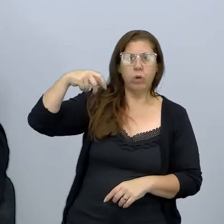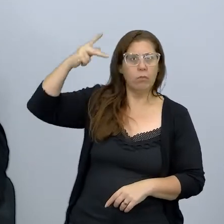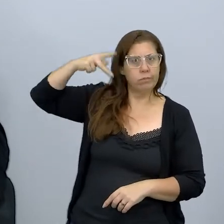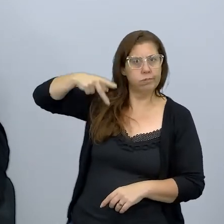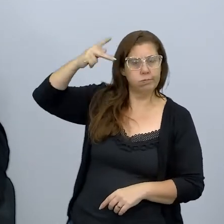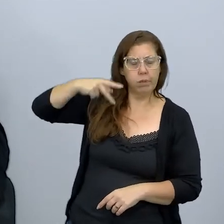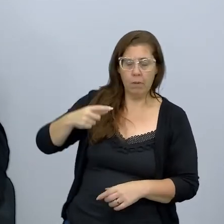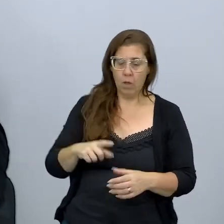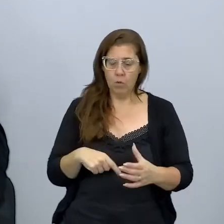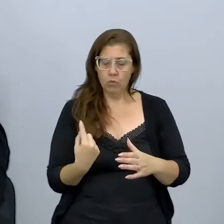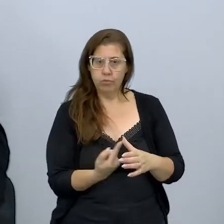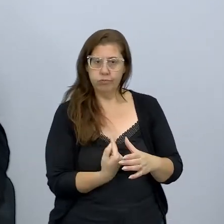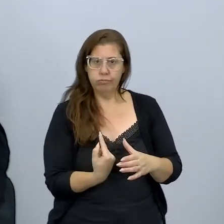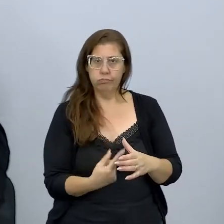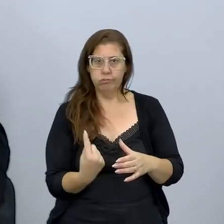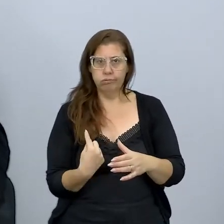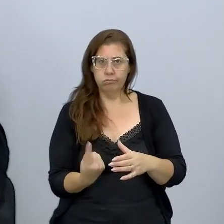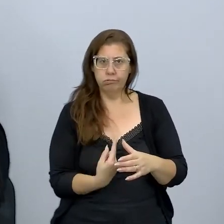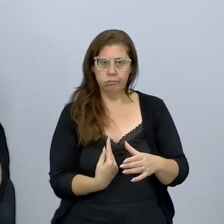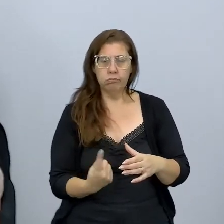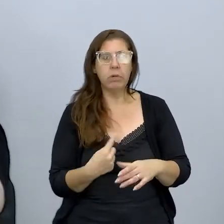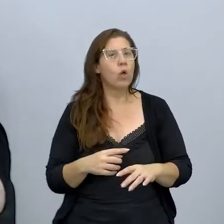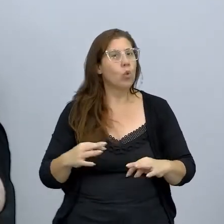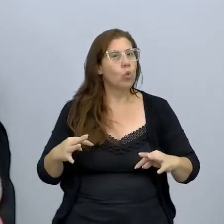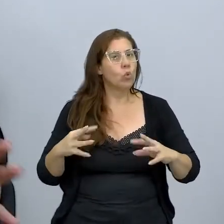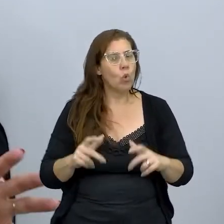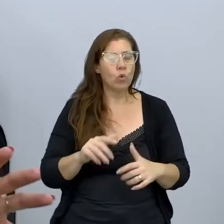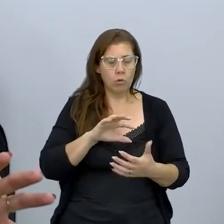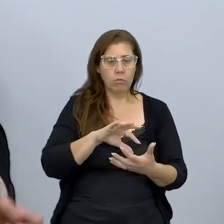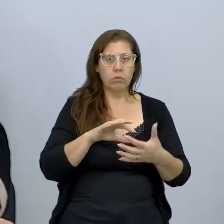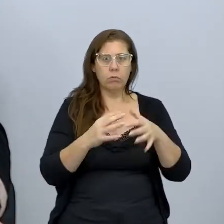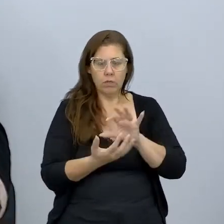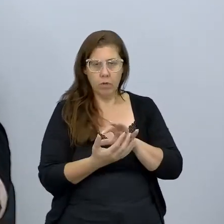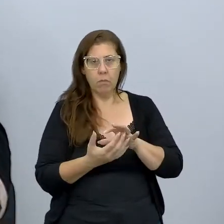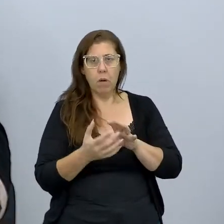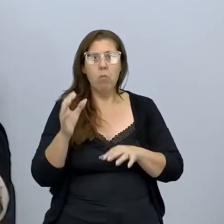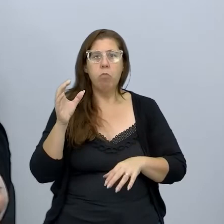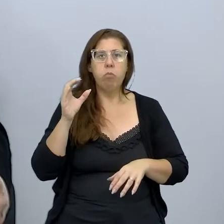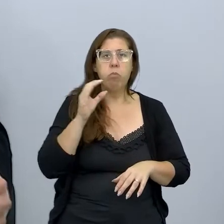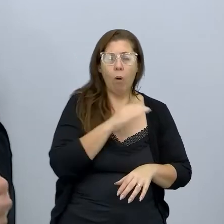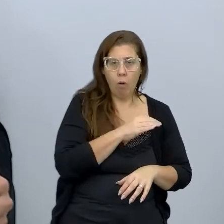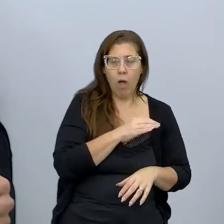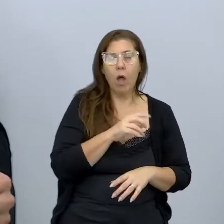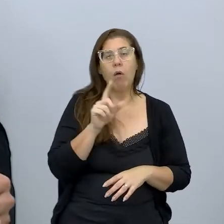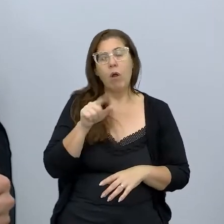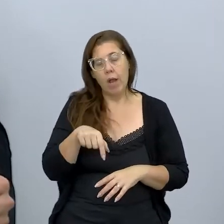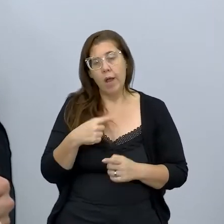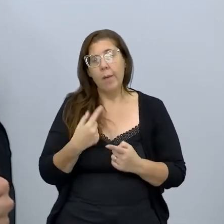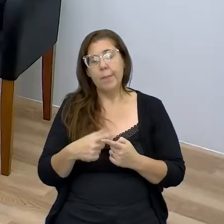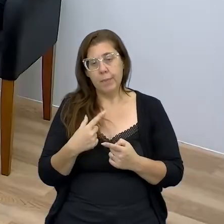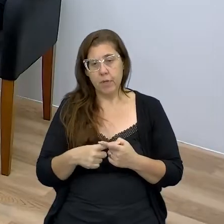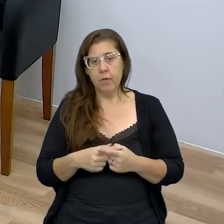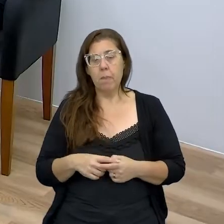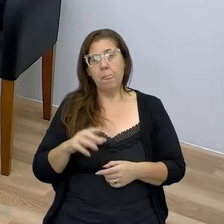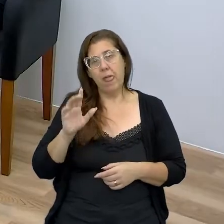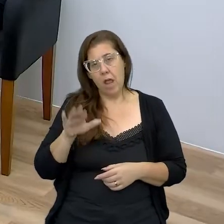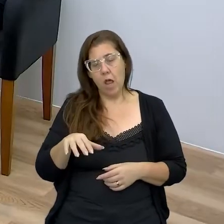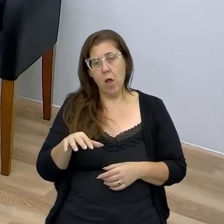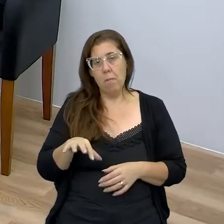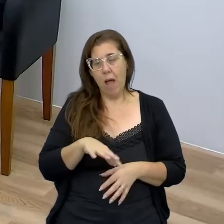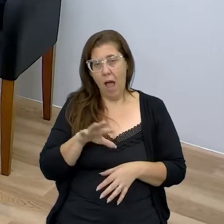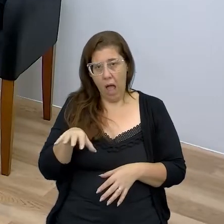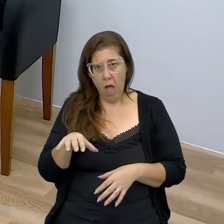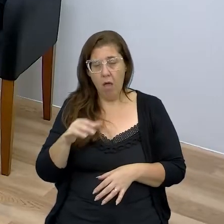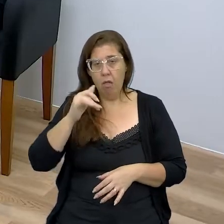de lavar na parte de secar. Então, tudo que transforma em calor, porque o calor ela é uma parte